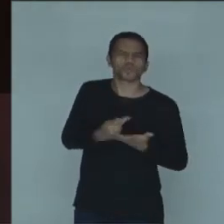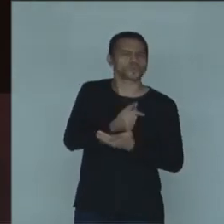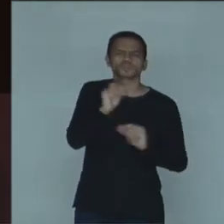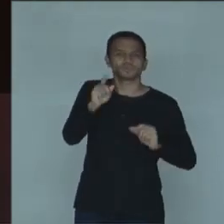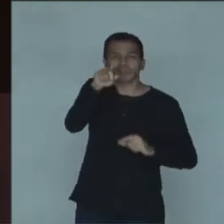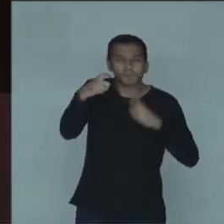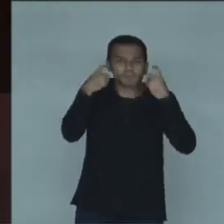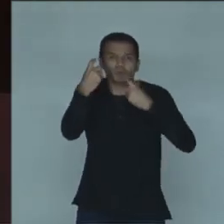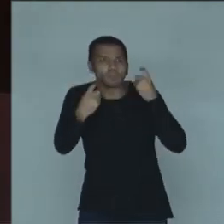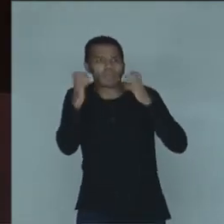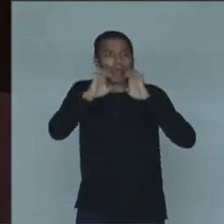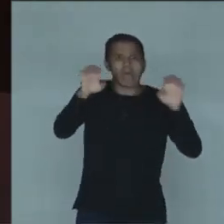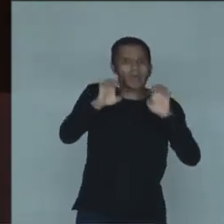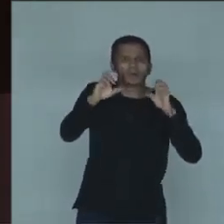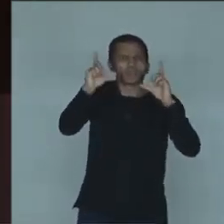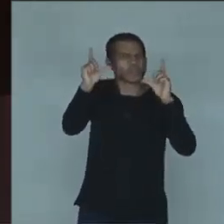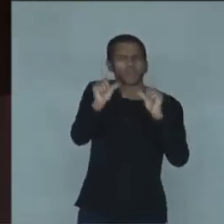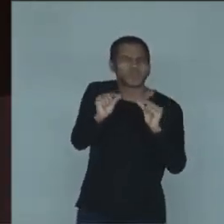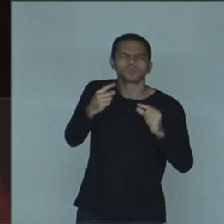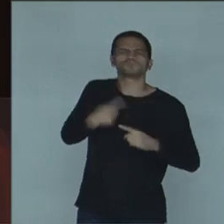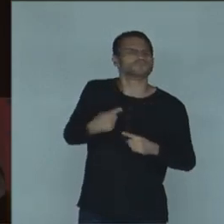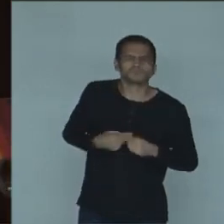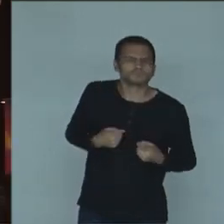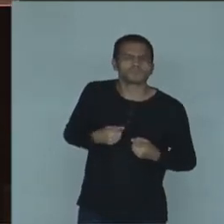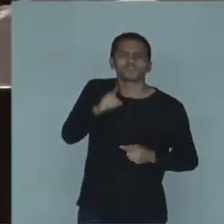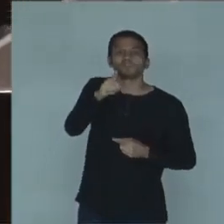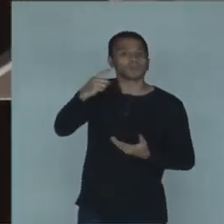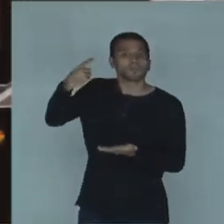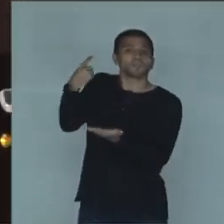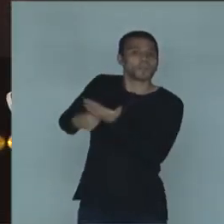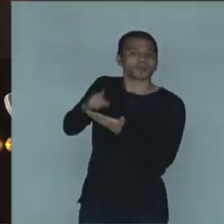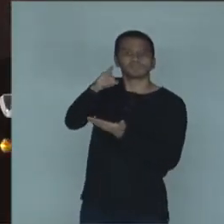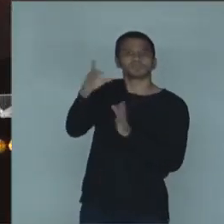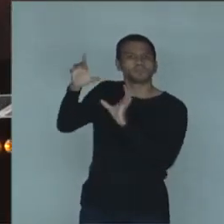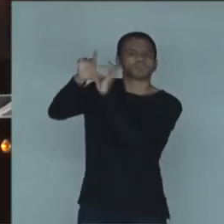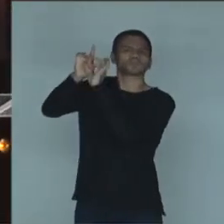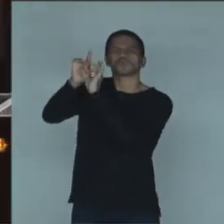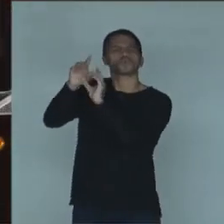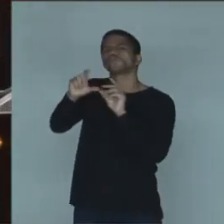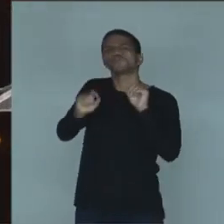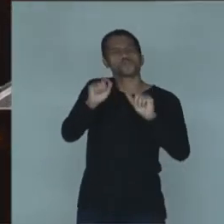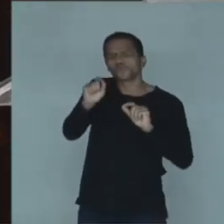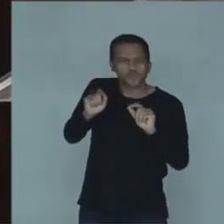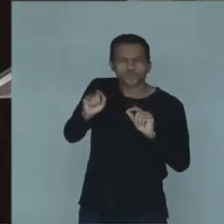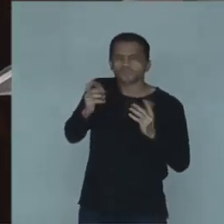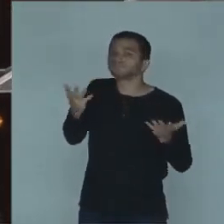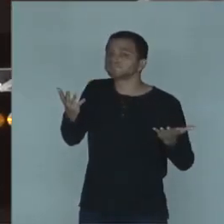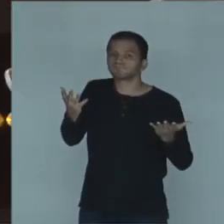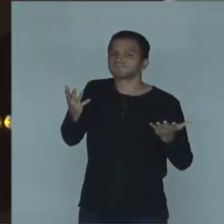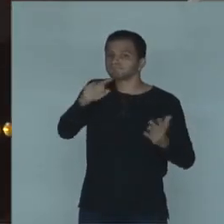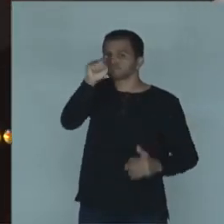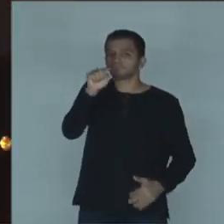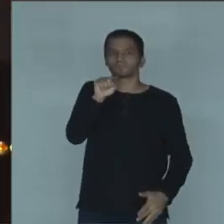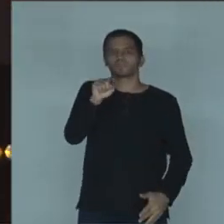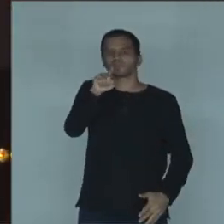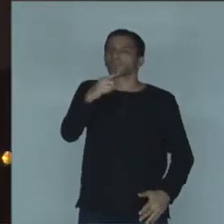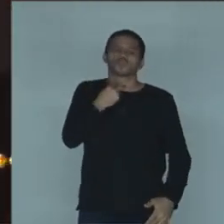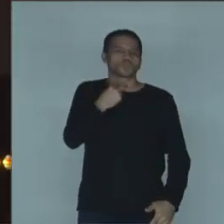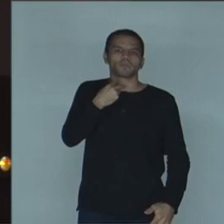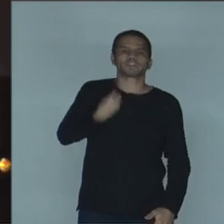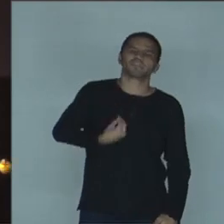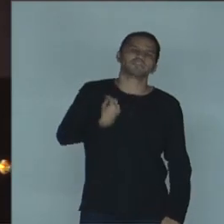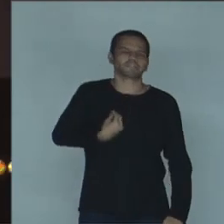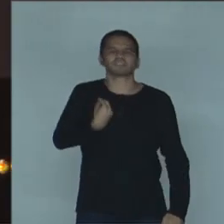dos outros diminuiu Qual é o seu compromisso com as coisas de Deus viver como se Deus não existisse